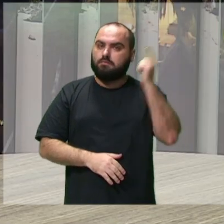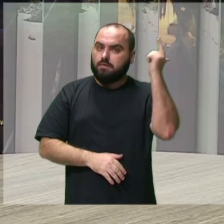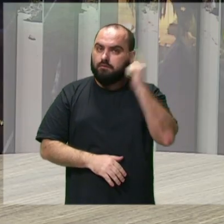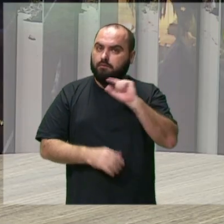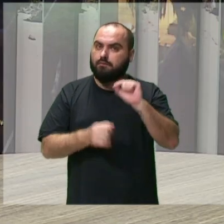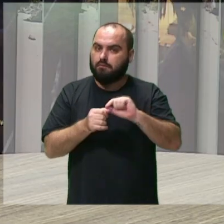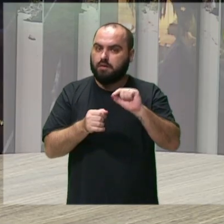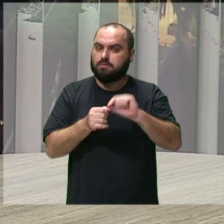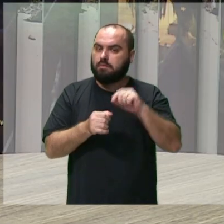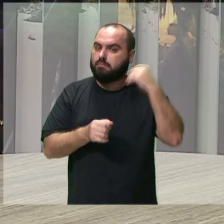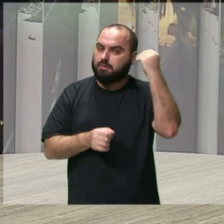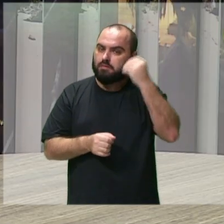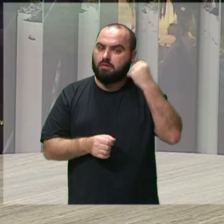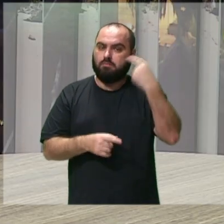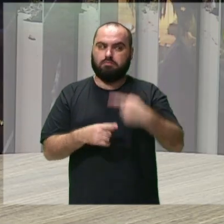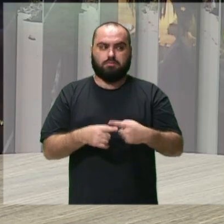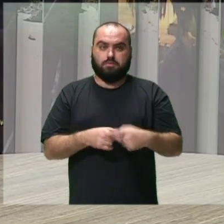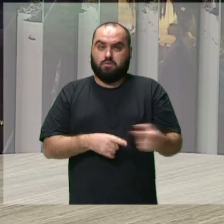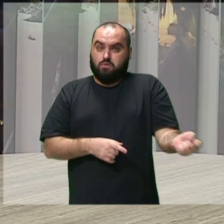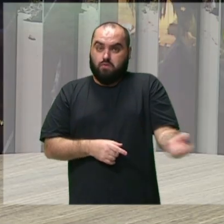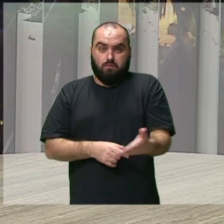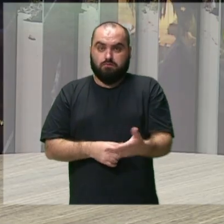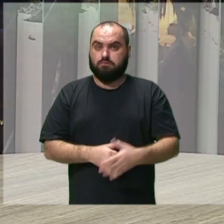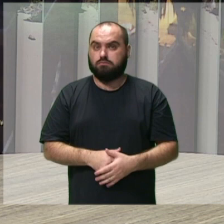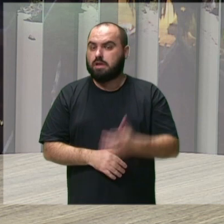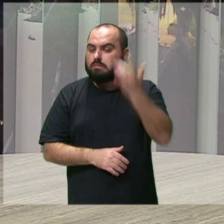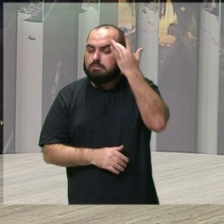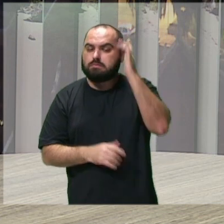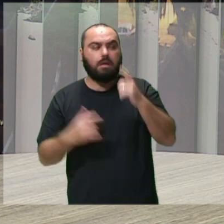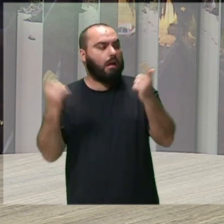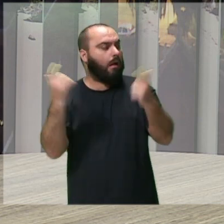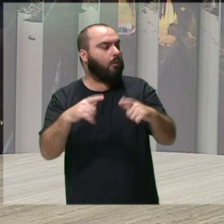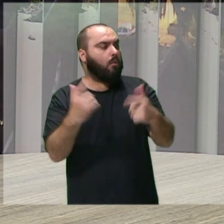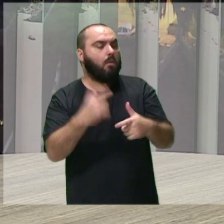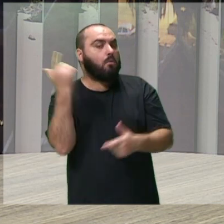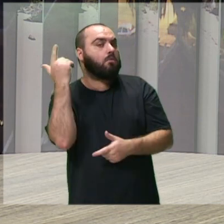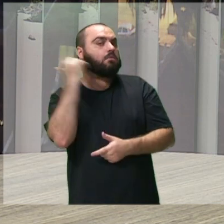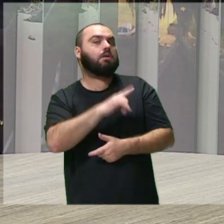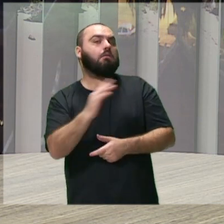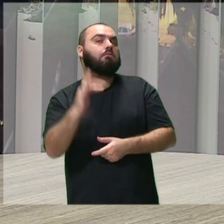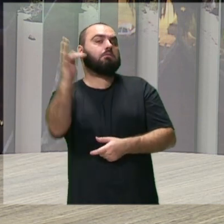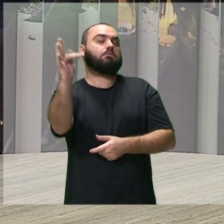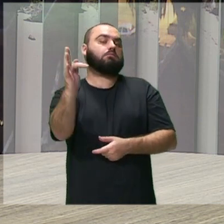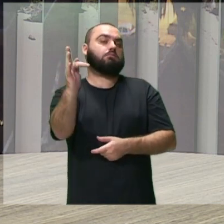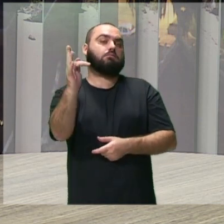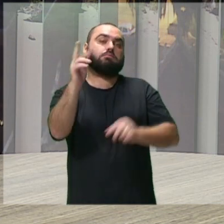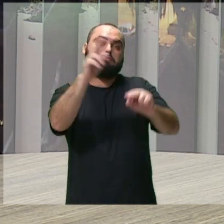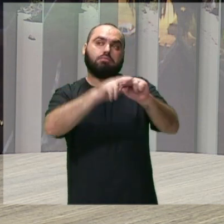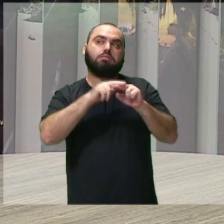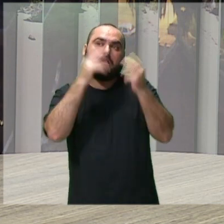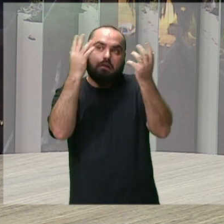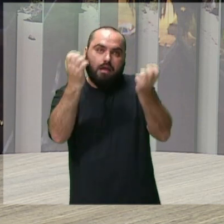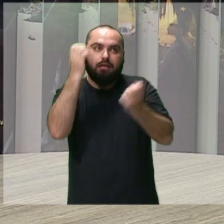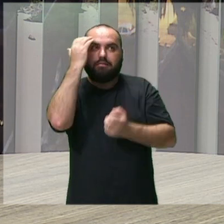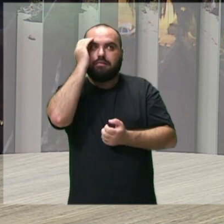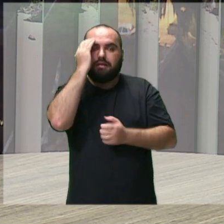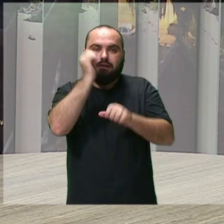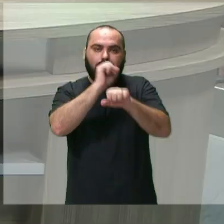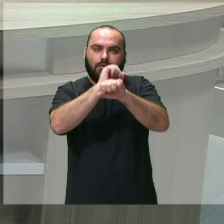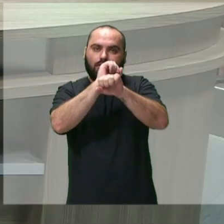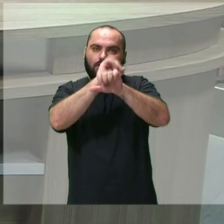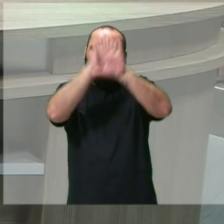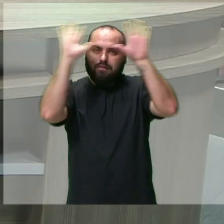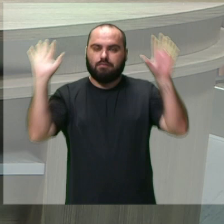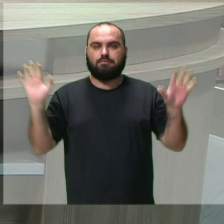experimento, porque como é uma coisa nova, eu não sei ainda ao certo aonde que isso vai dar, mas quero também entender o processo, não quero